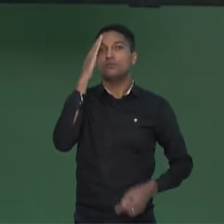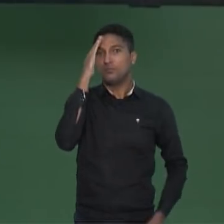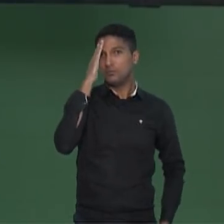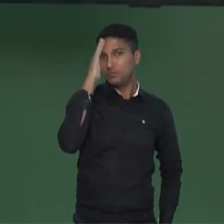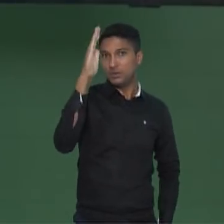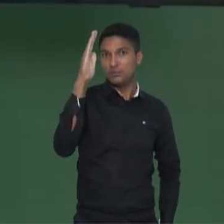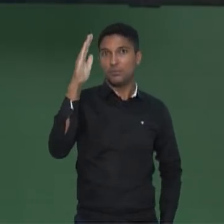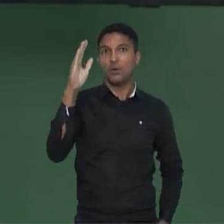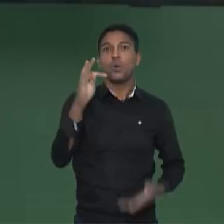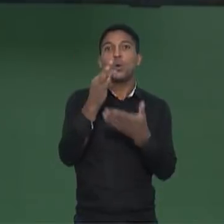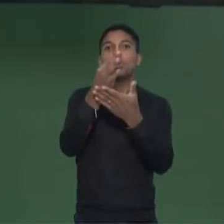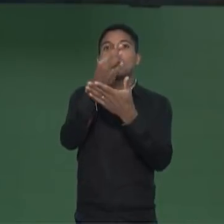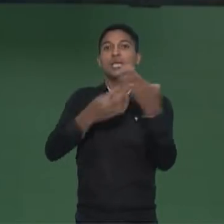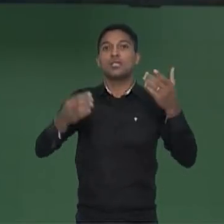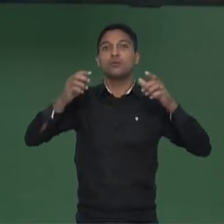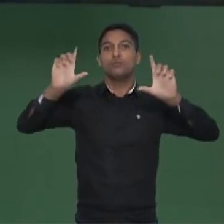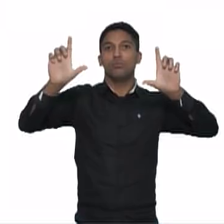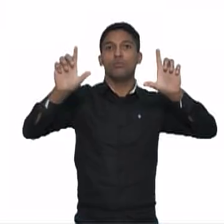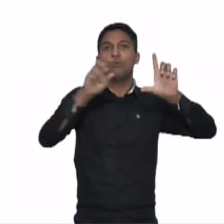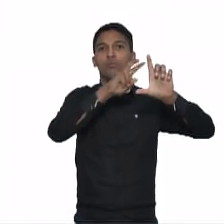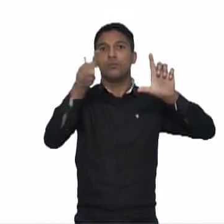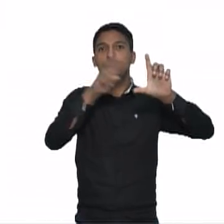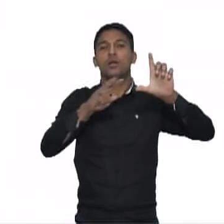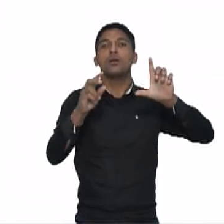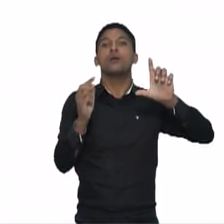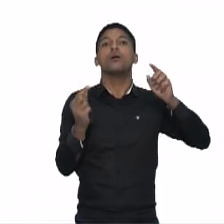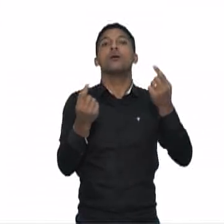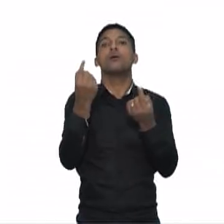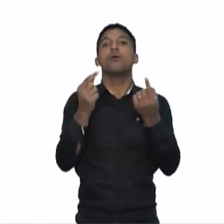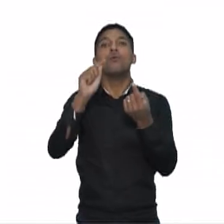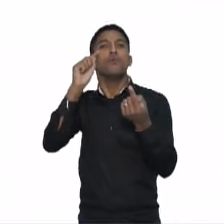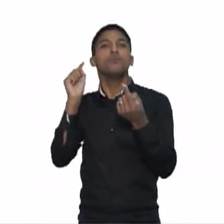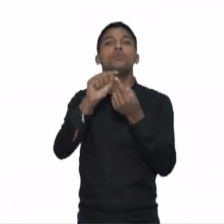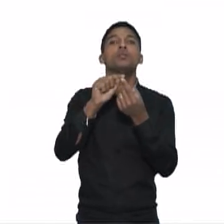qual objetivo? Pode anotar.